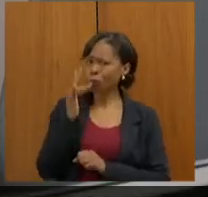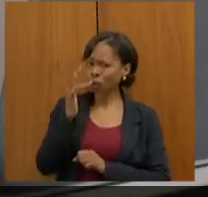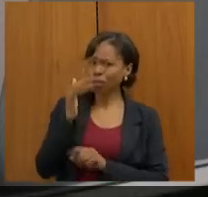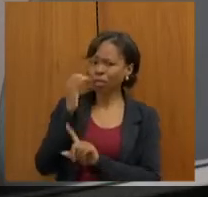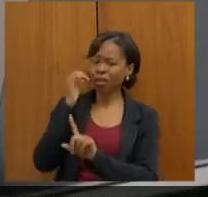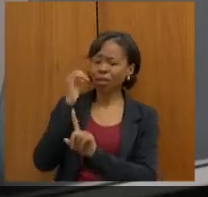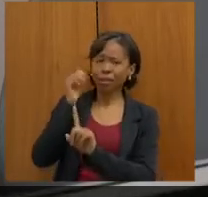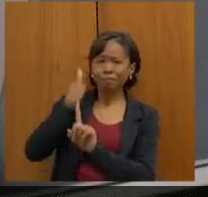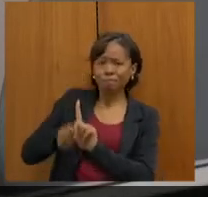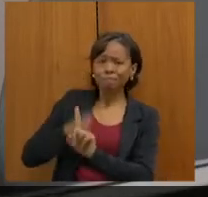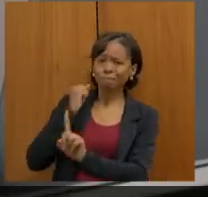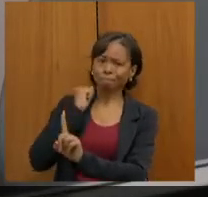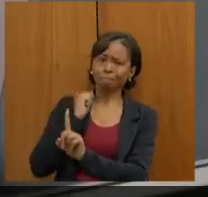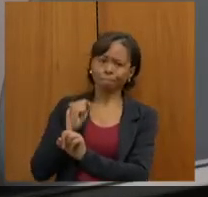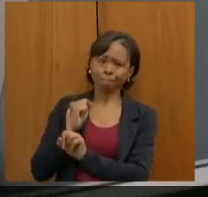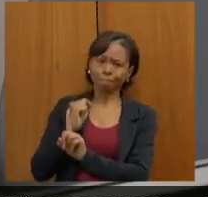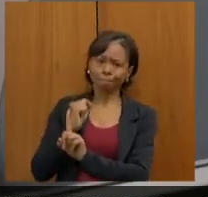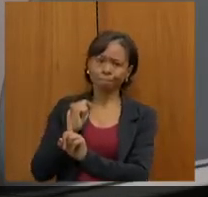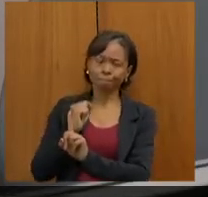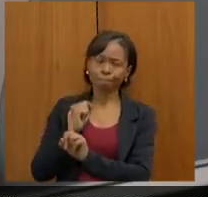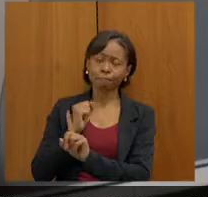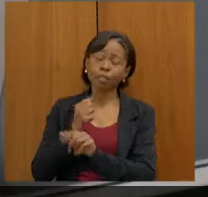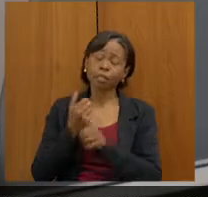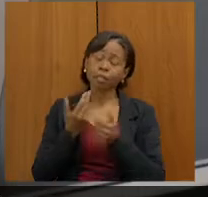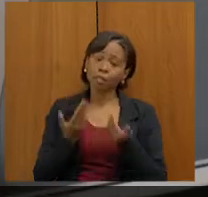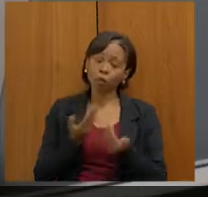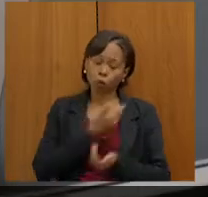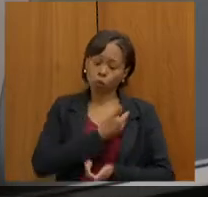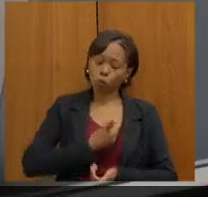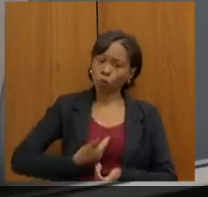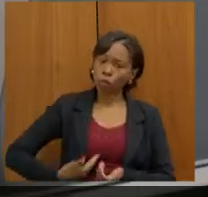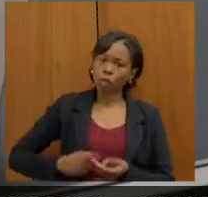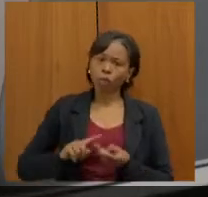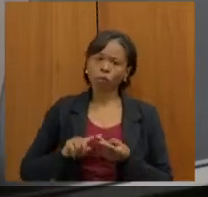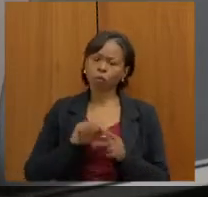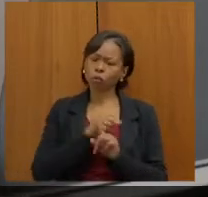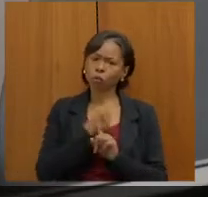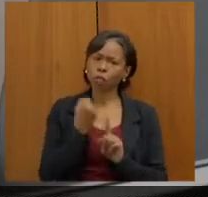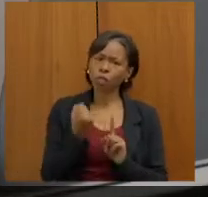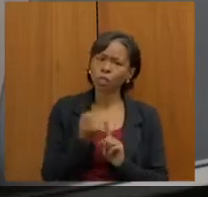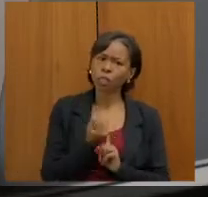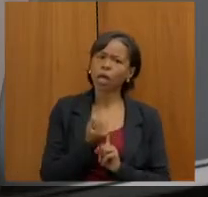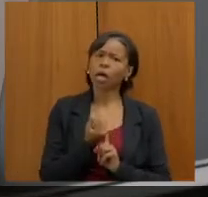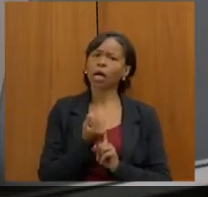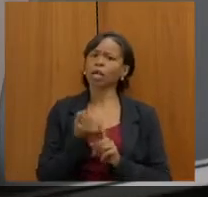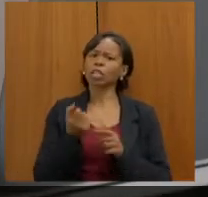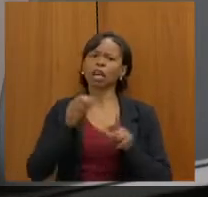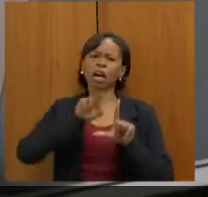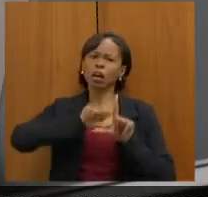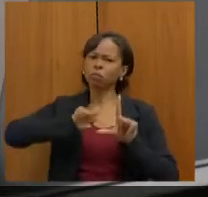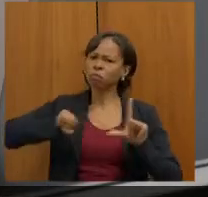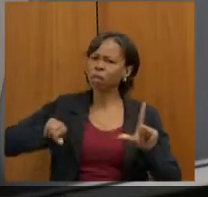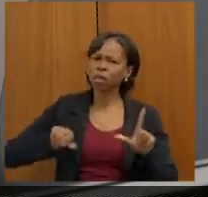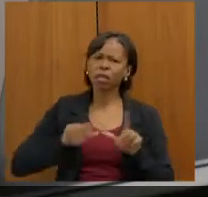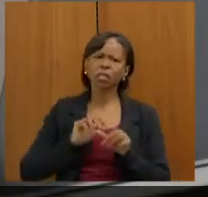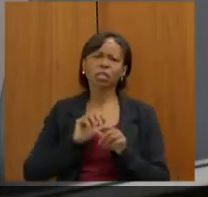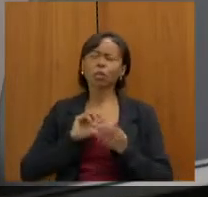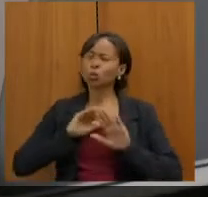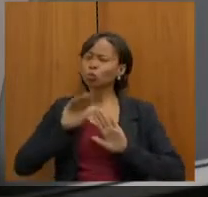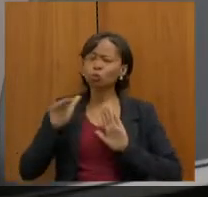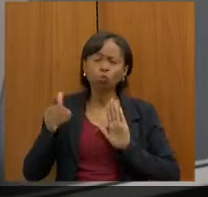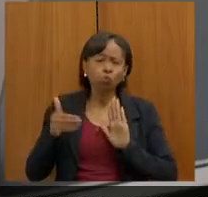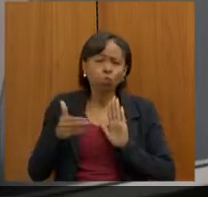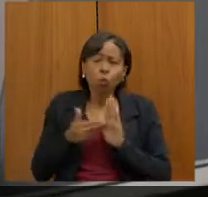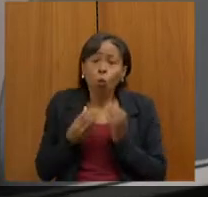responsabilização não só do es e da sociedade da mídia com motor a mídia da forma como ela